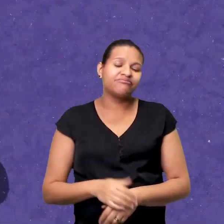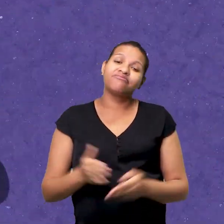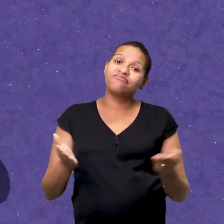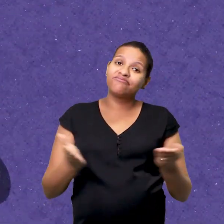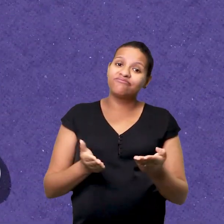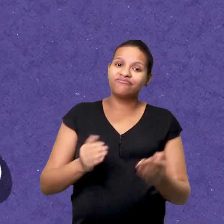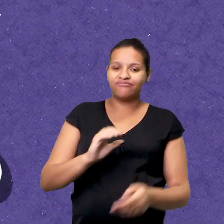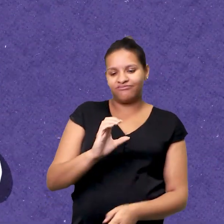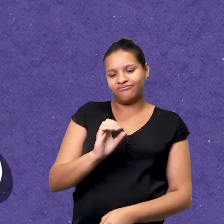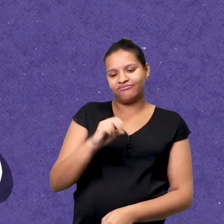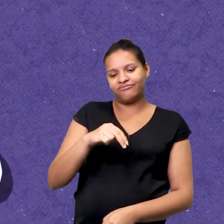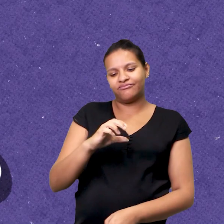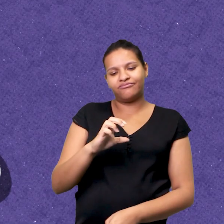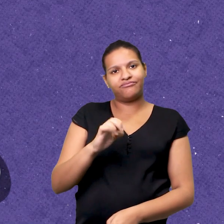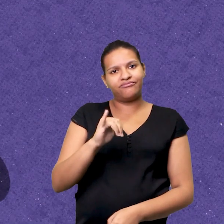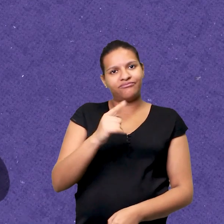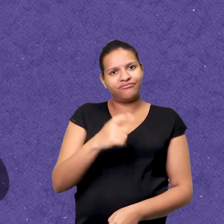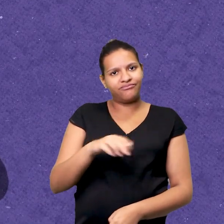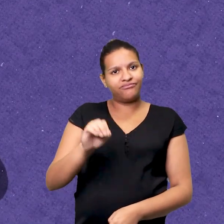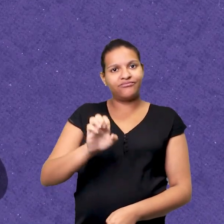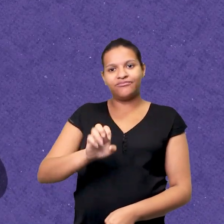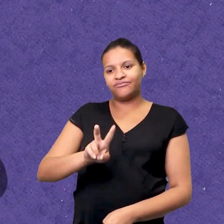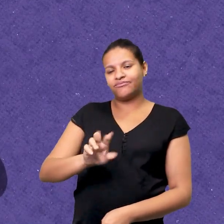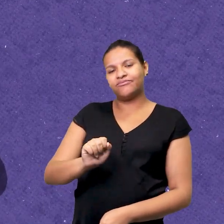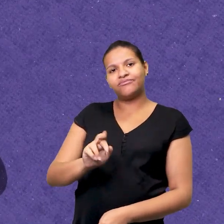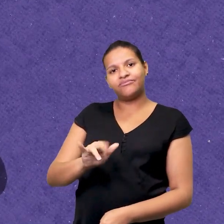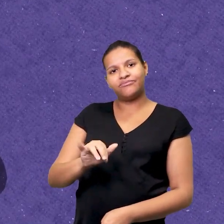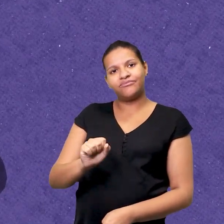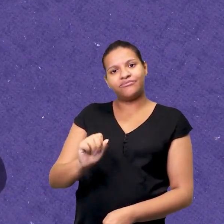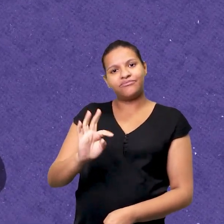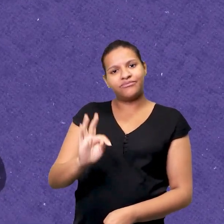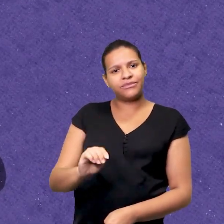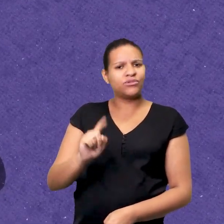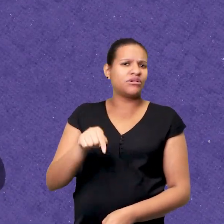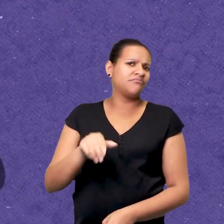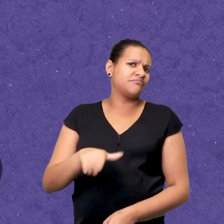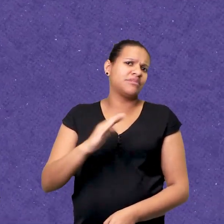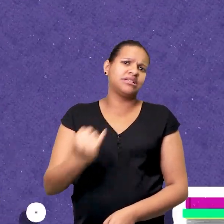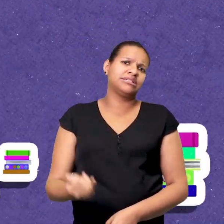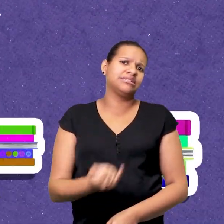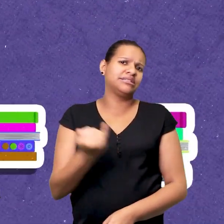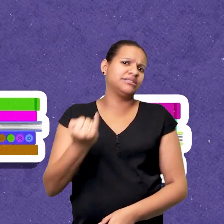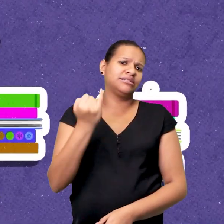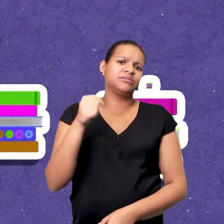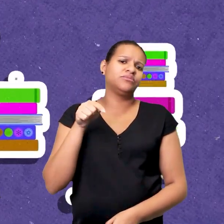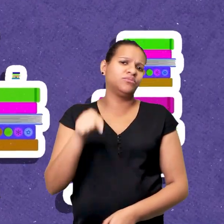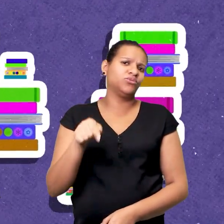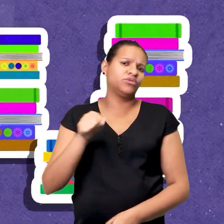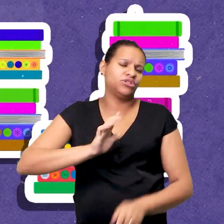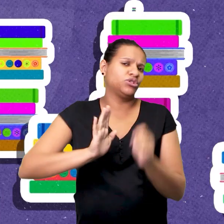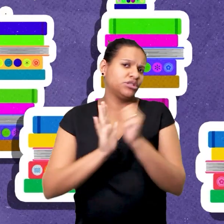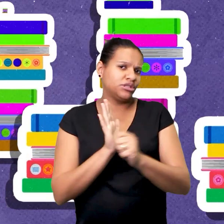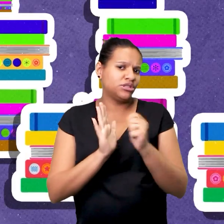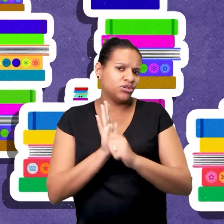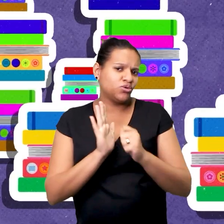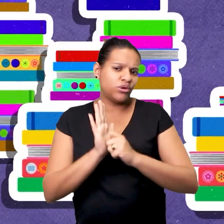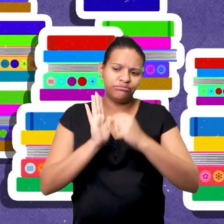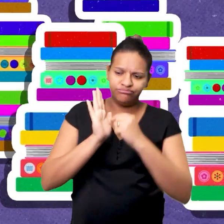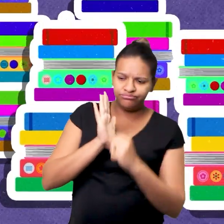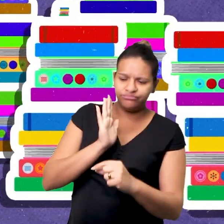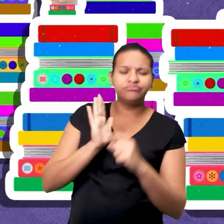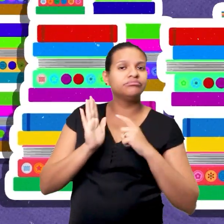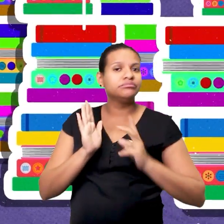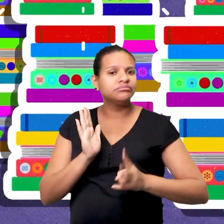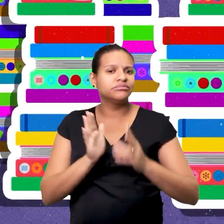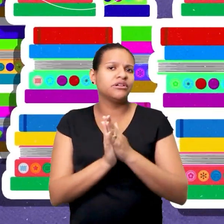Hoje, a Conceição Evaristo é uma das escritoras mais importantes do país. Ela escreveu vários livros, sempre trazendo a